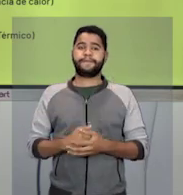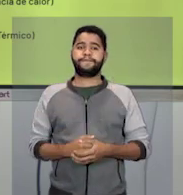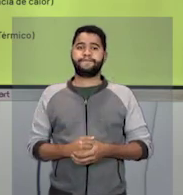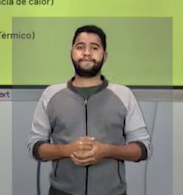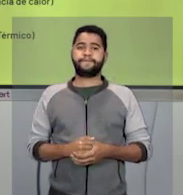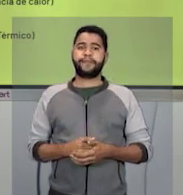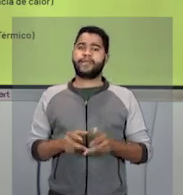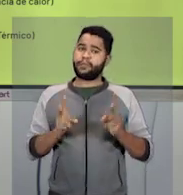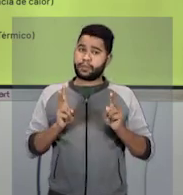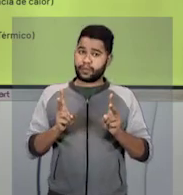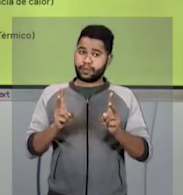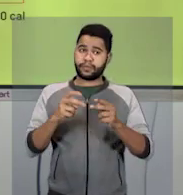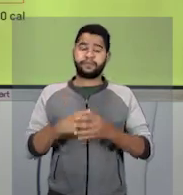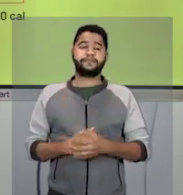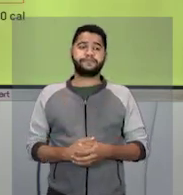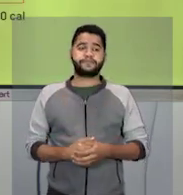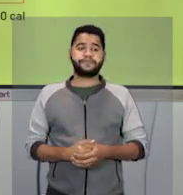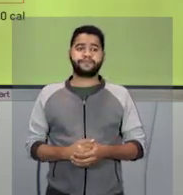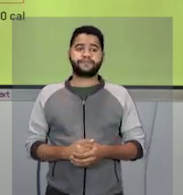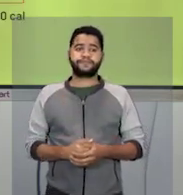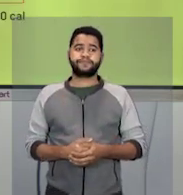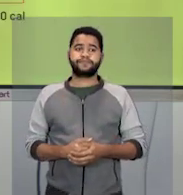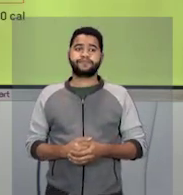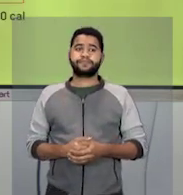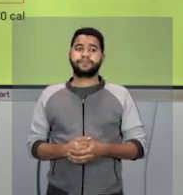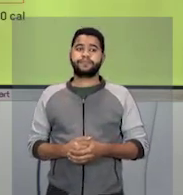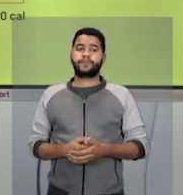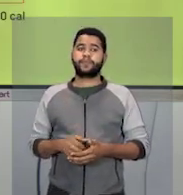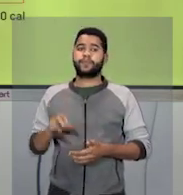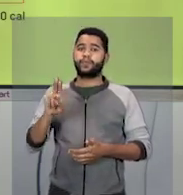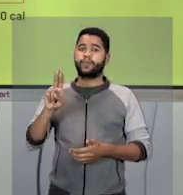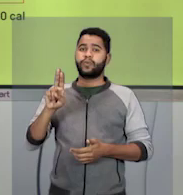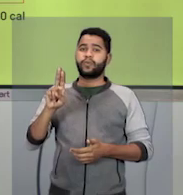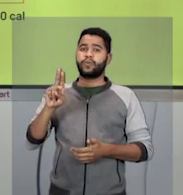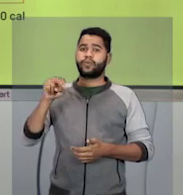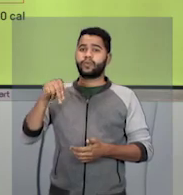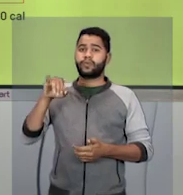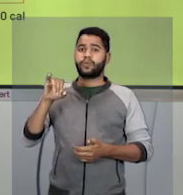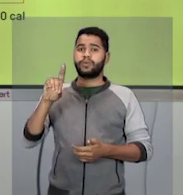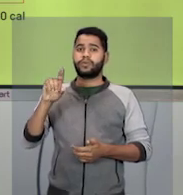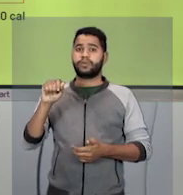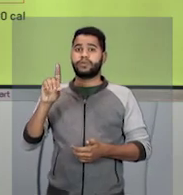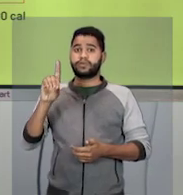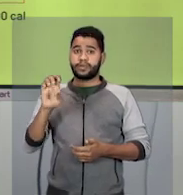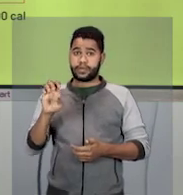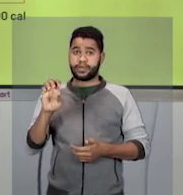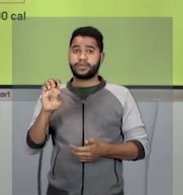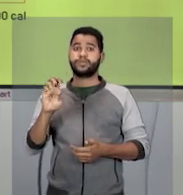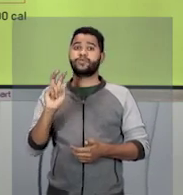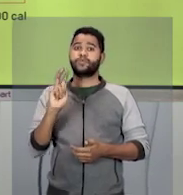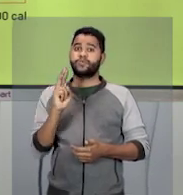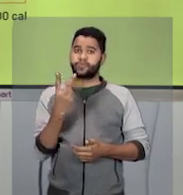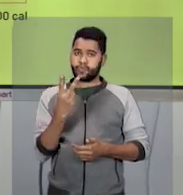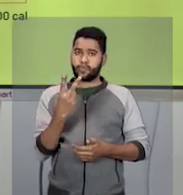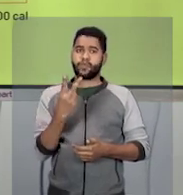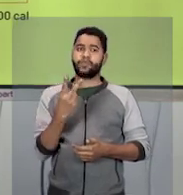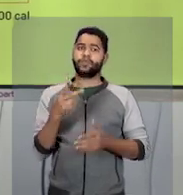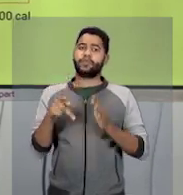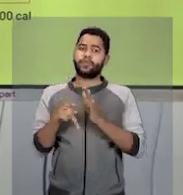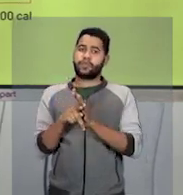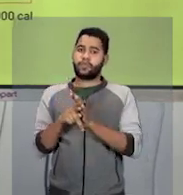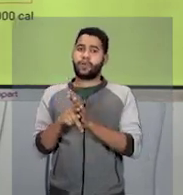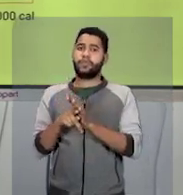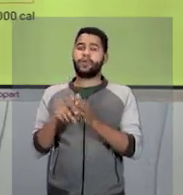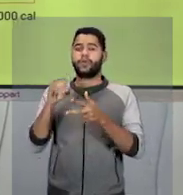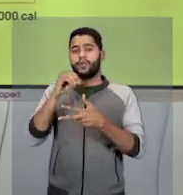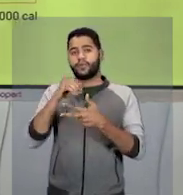Vamos continuar. Bom, as unidades de calor são duas, muito trabalhadas, tanto no Enem como